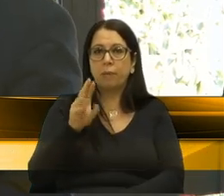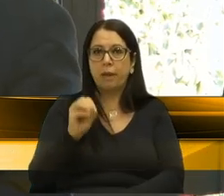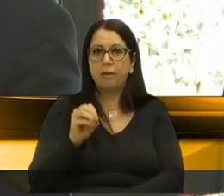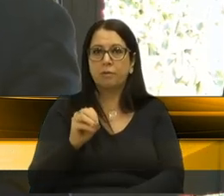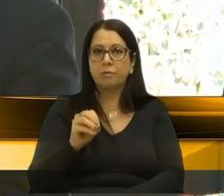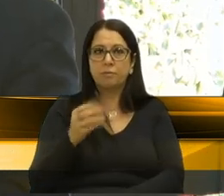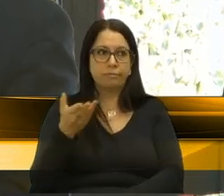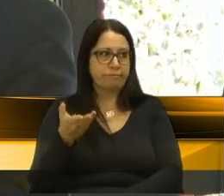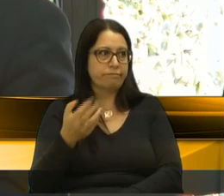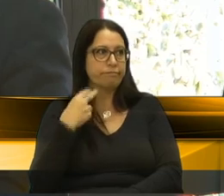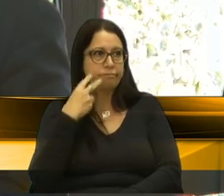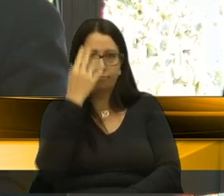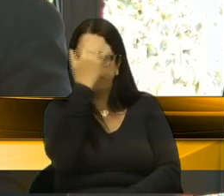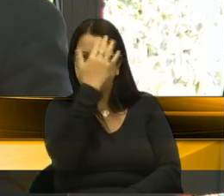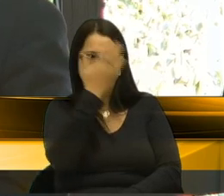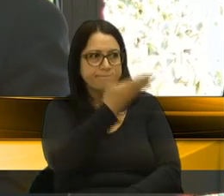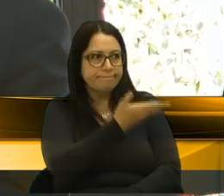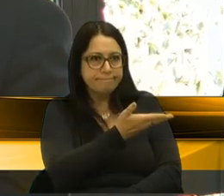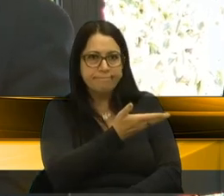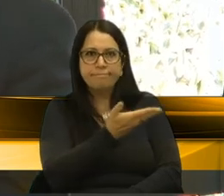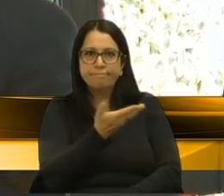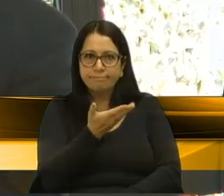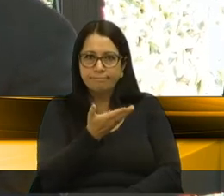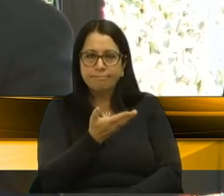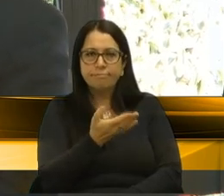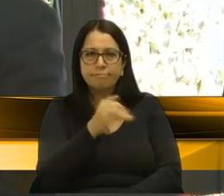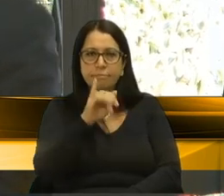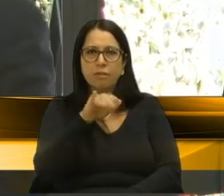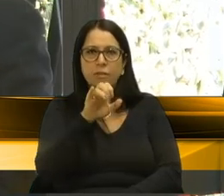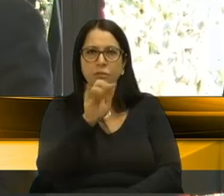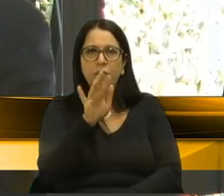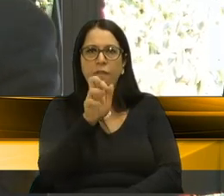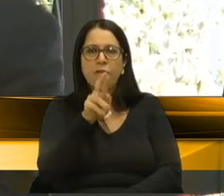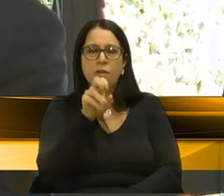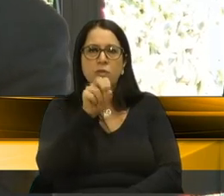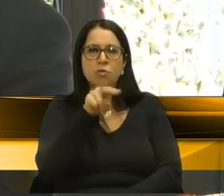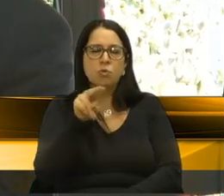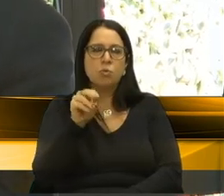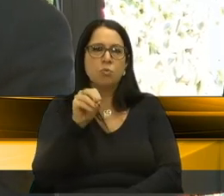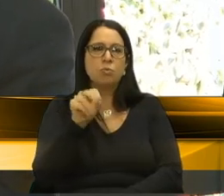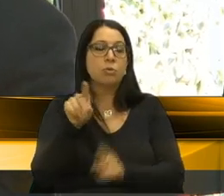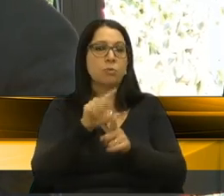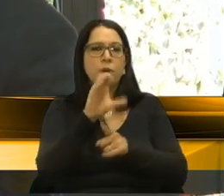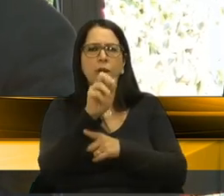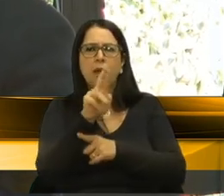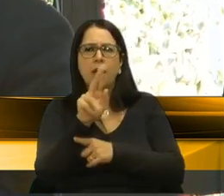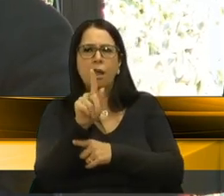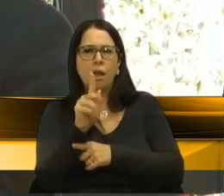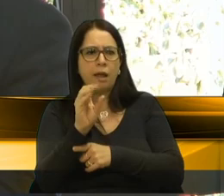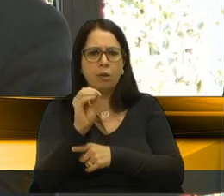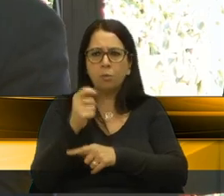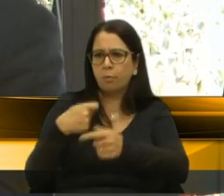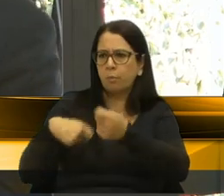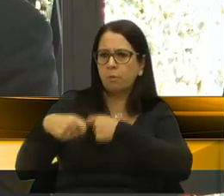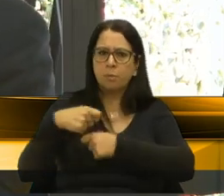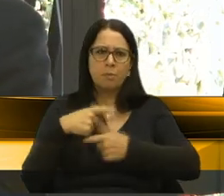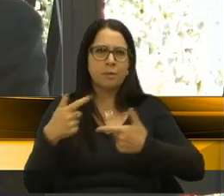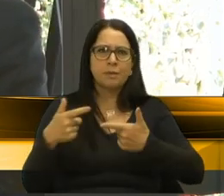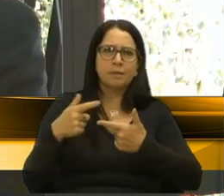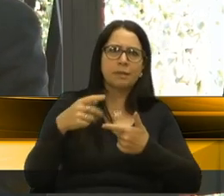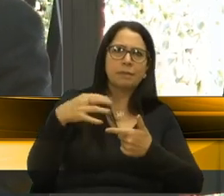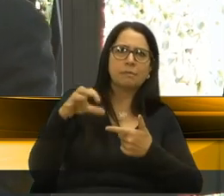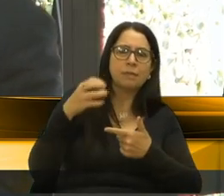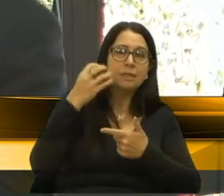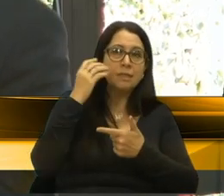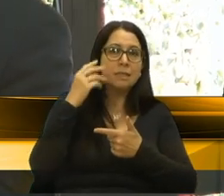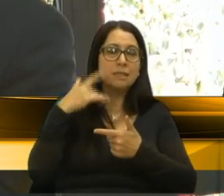Diló já está negociando com o Roberto Jefferson, já está distribuindo cargos para balcão de negociação, Fundo Nacional de Saúde, Banco